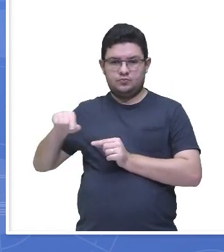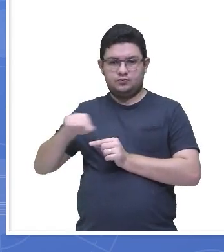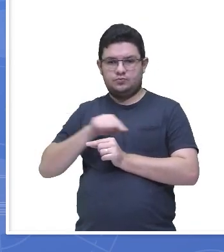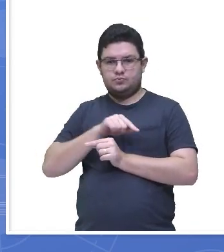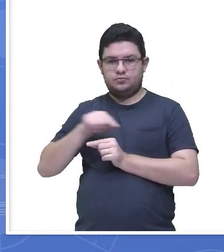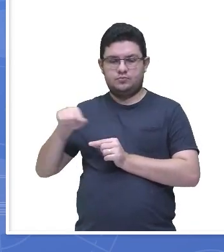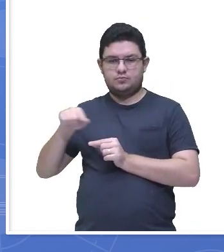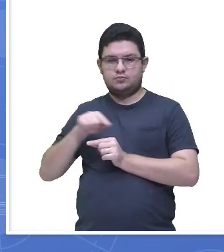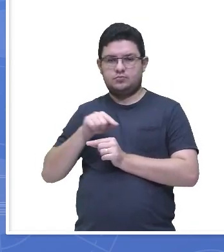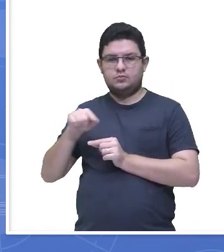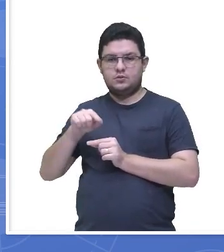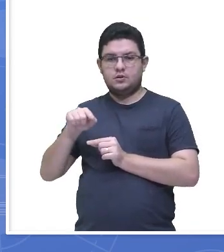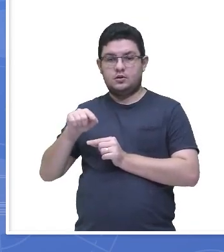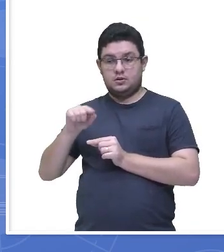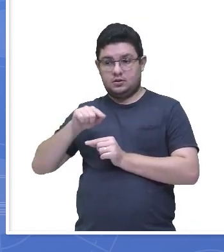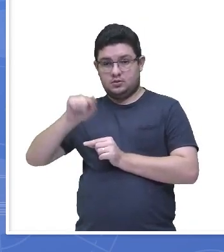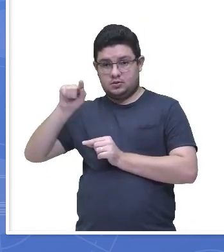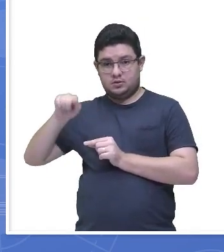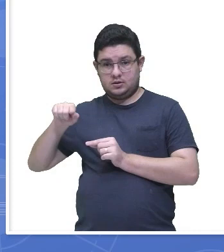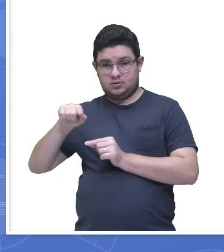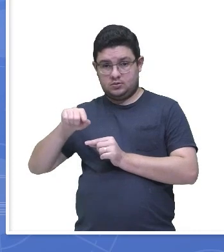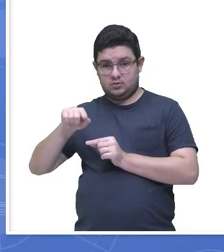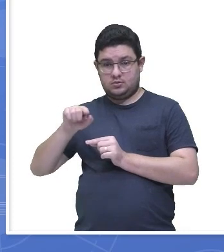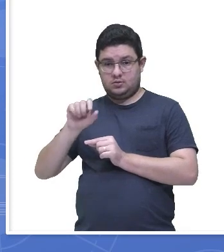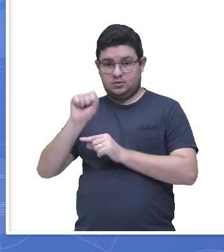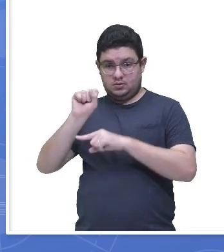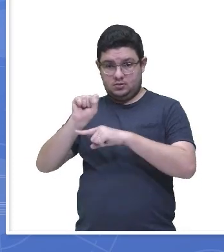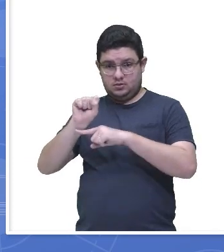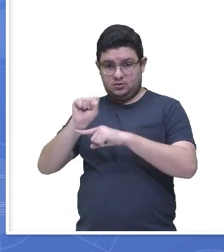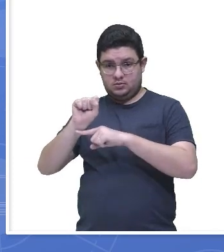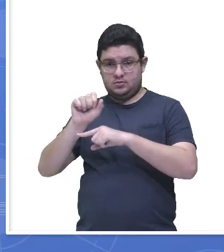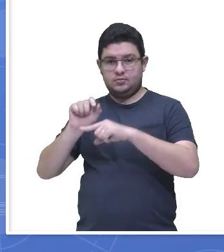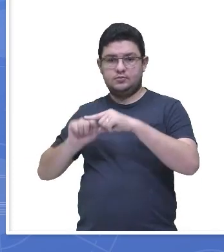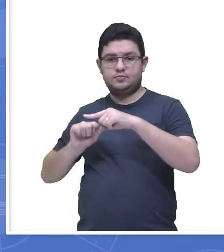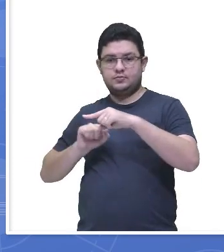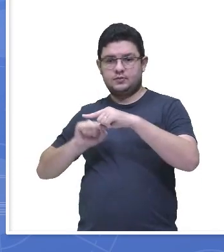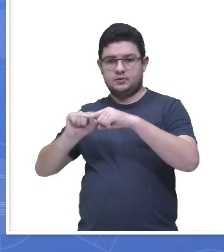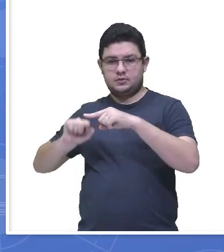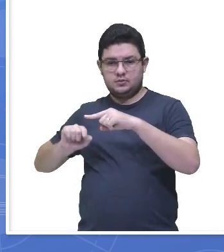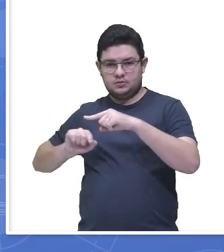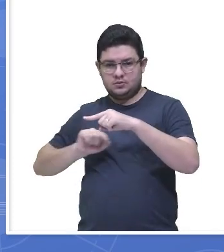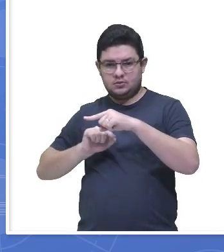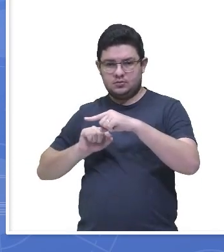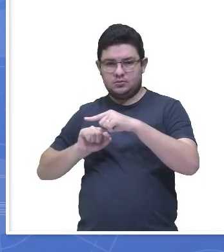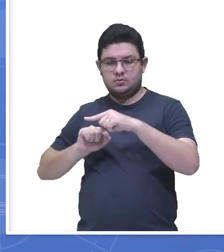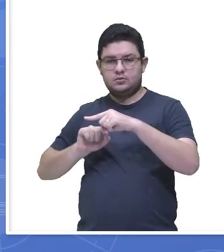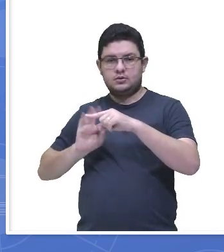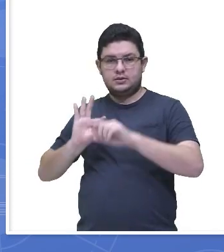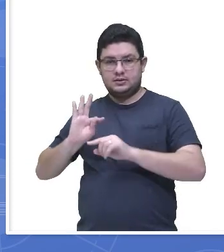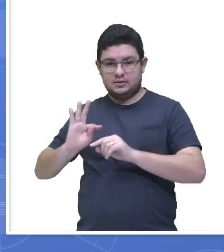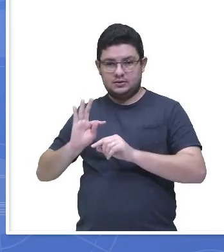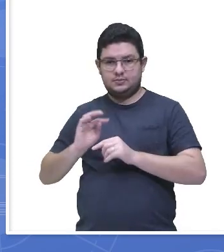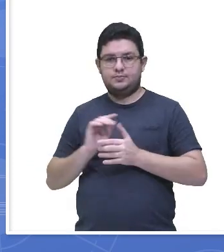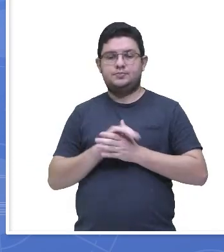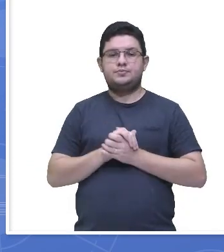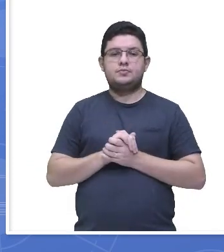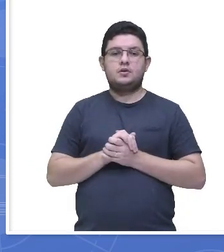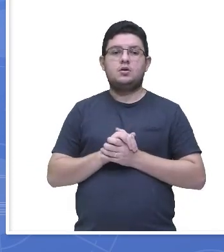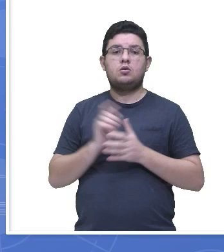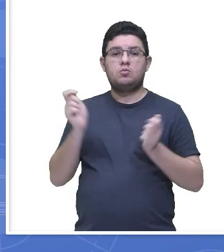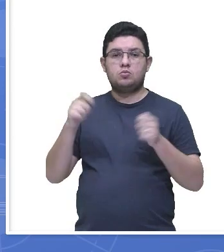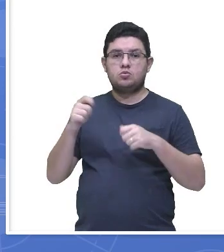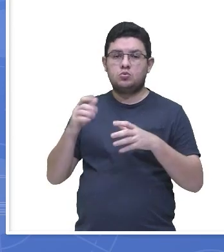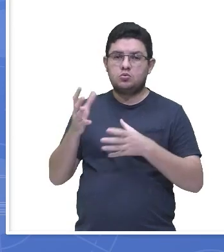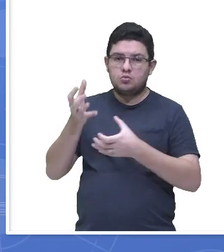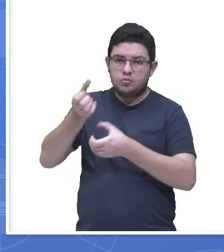Viram aí, pessoal? Então, se eu tenho o gráfico da posição, eu posso calcular o gráfico da velocidade. O gráfico da velocidade não, eu posso calcular o